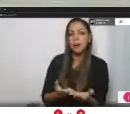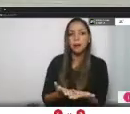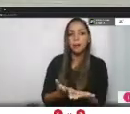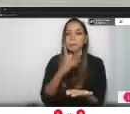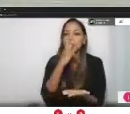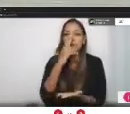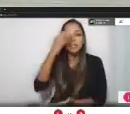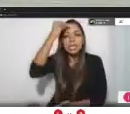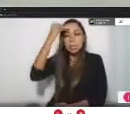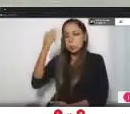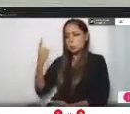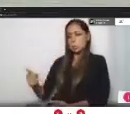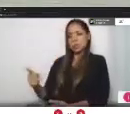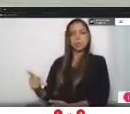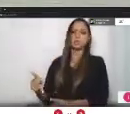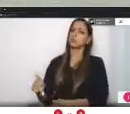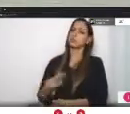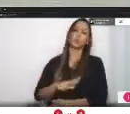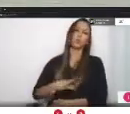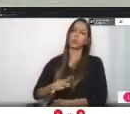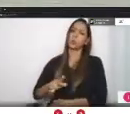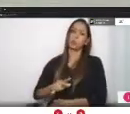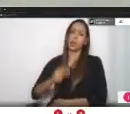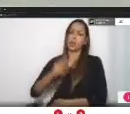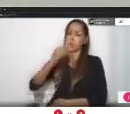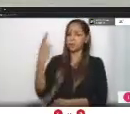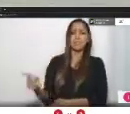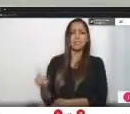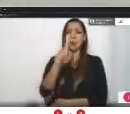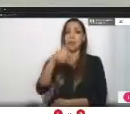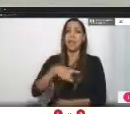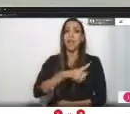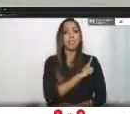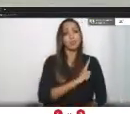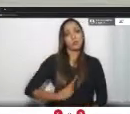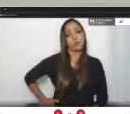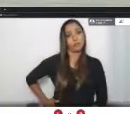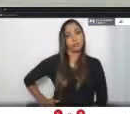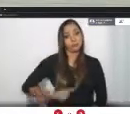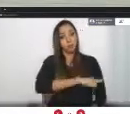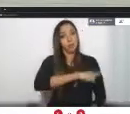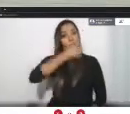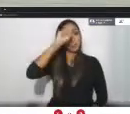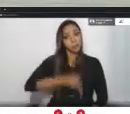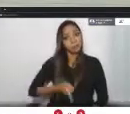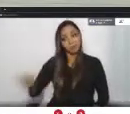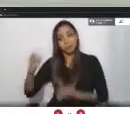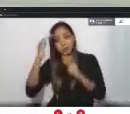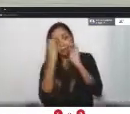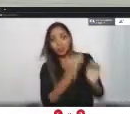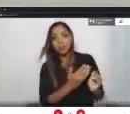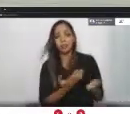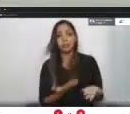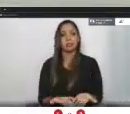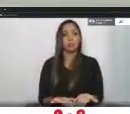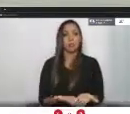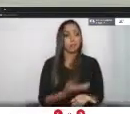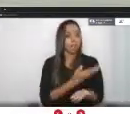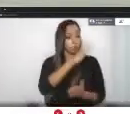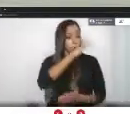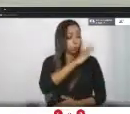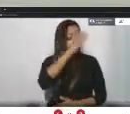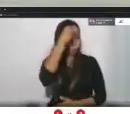governadora aí que nada faz e está matando muita gente de fome. Muita gente de fome. E só